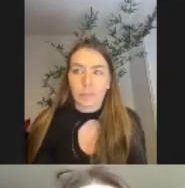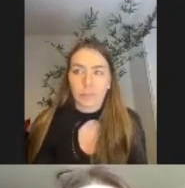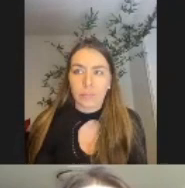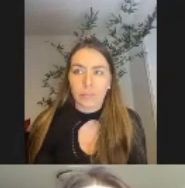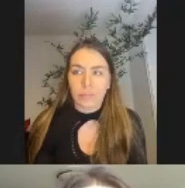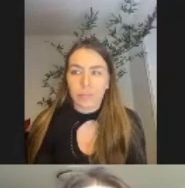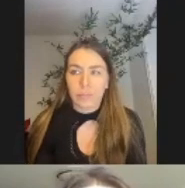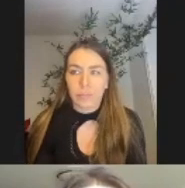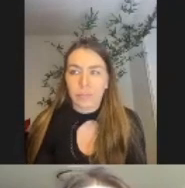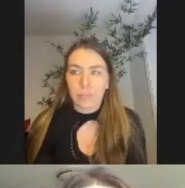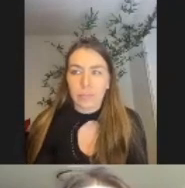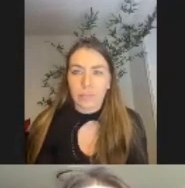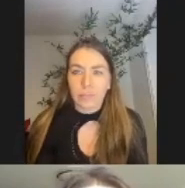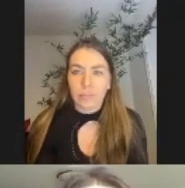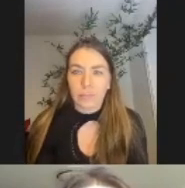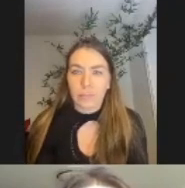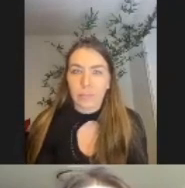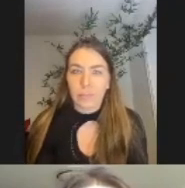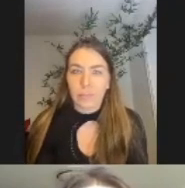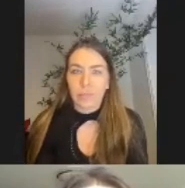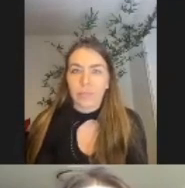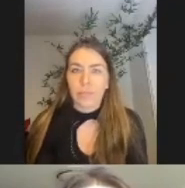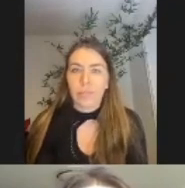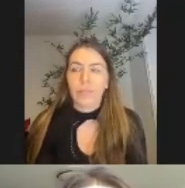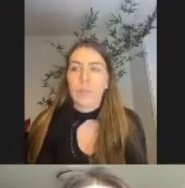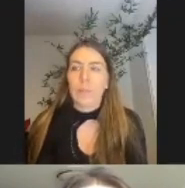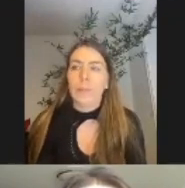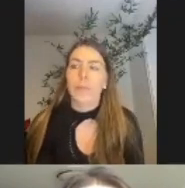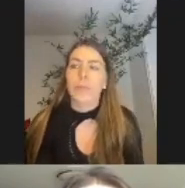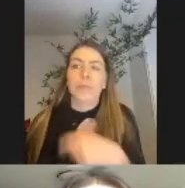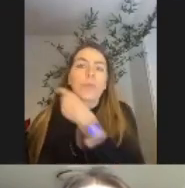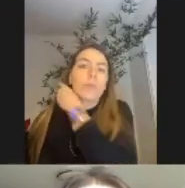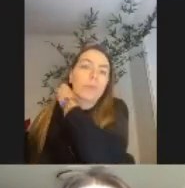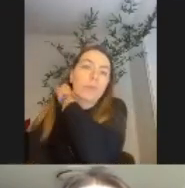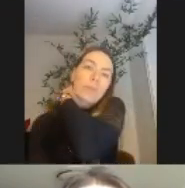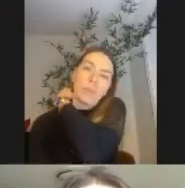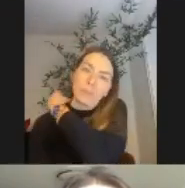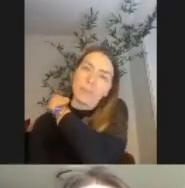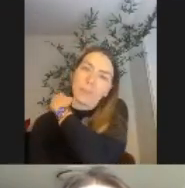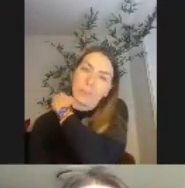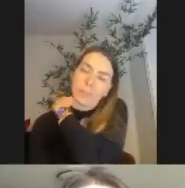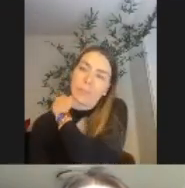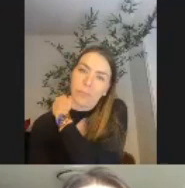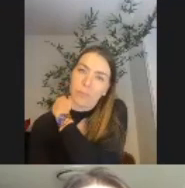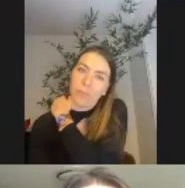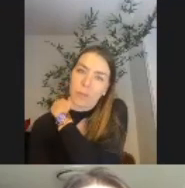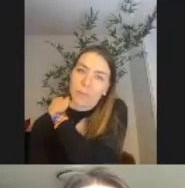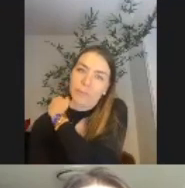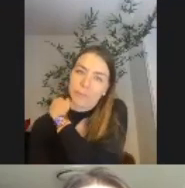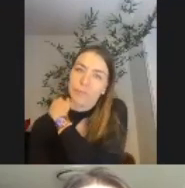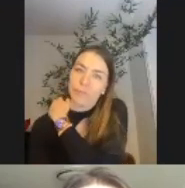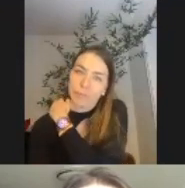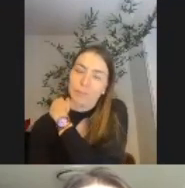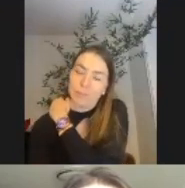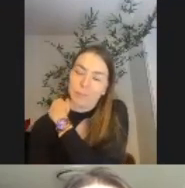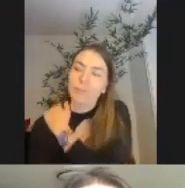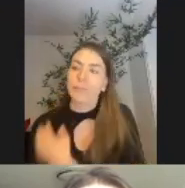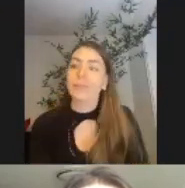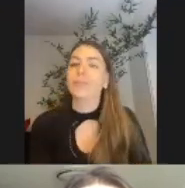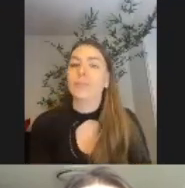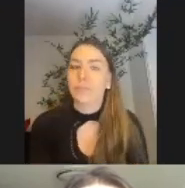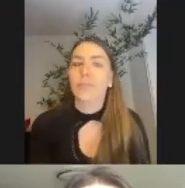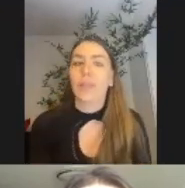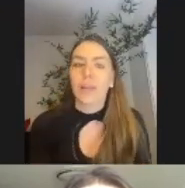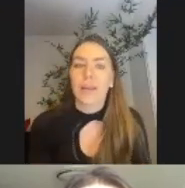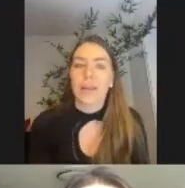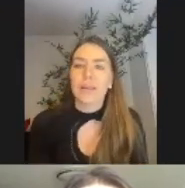fazem pães com farinhas de oleaginosas, eles usam um blend de oleaginosas. Eles não usam só amêndoas, porque fica caro, não é isso,